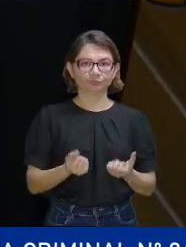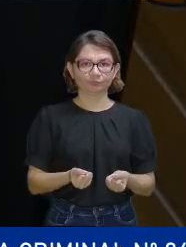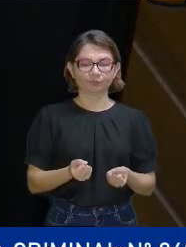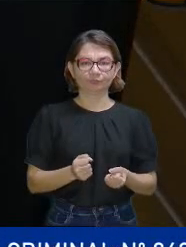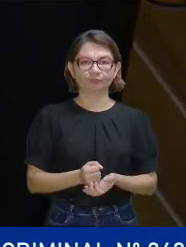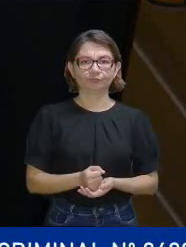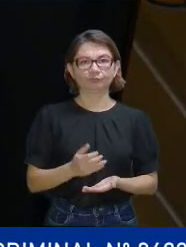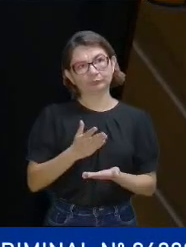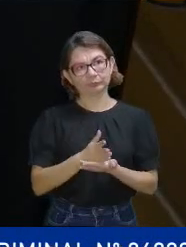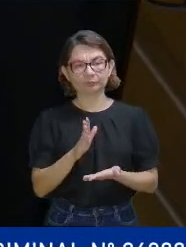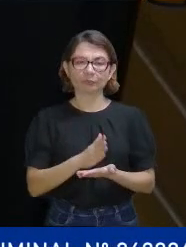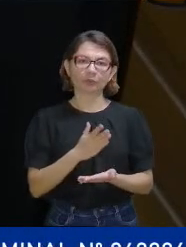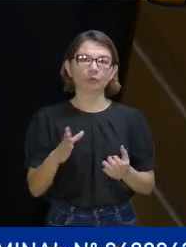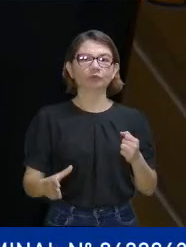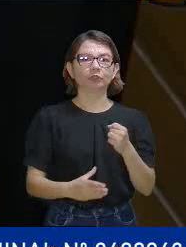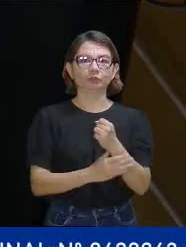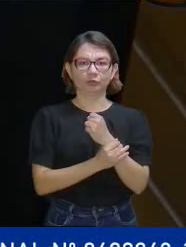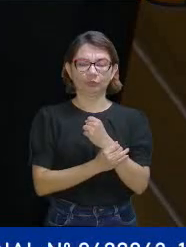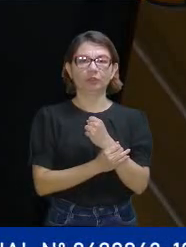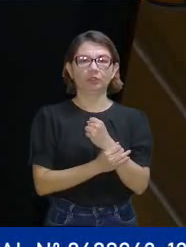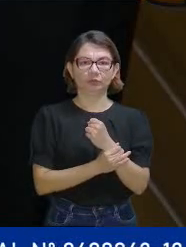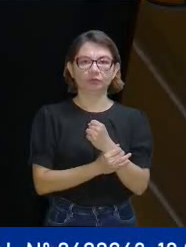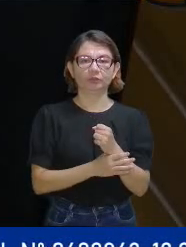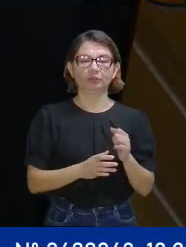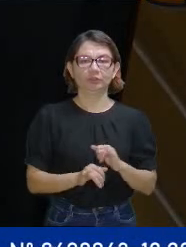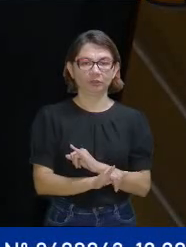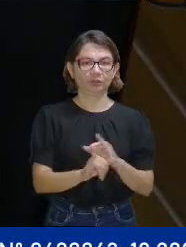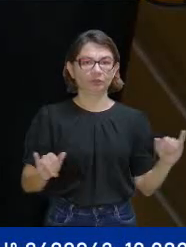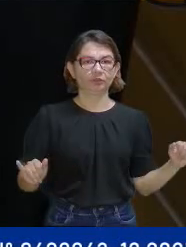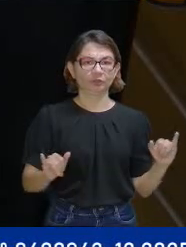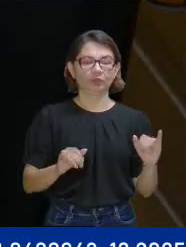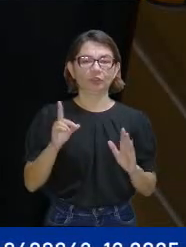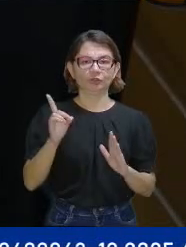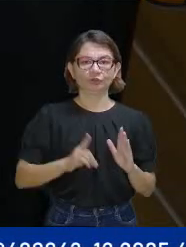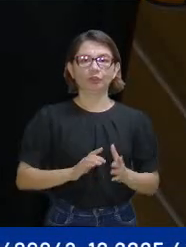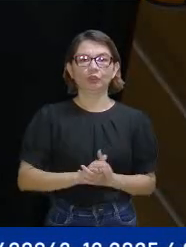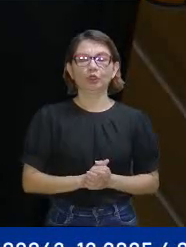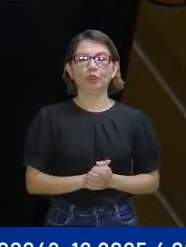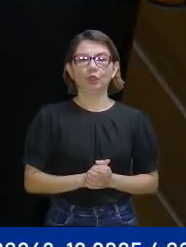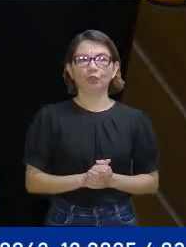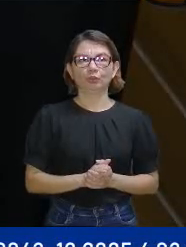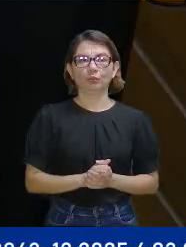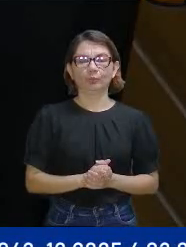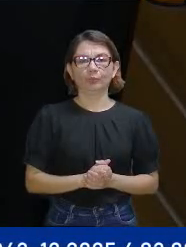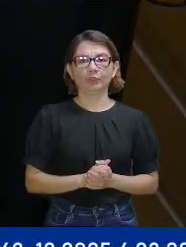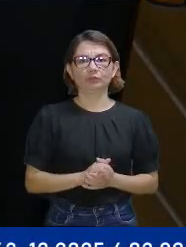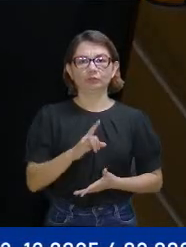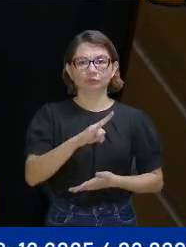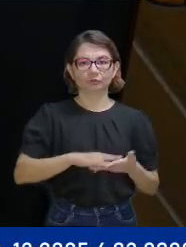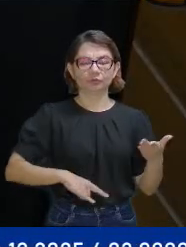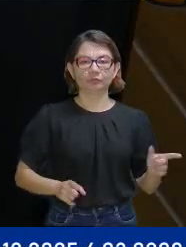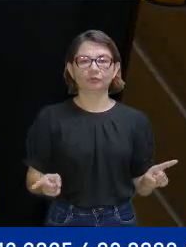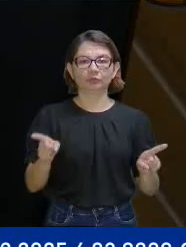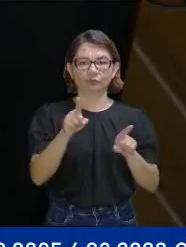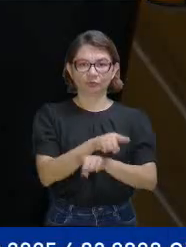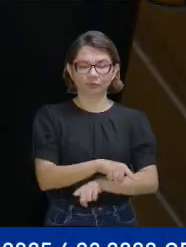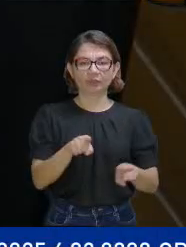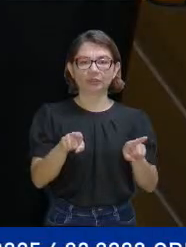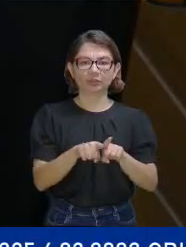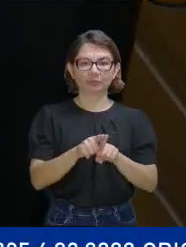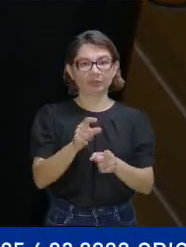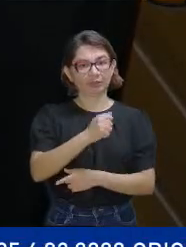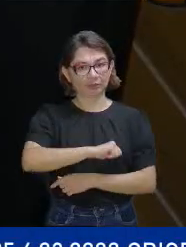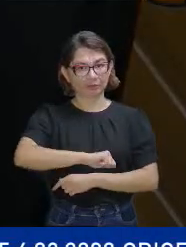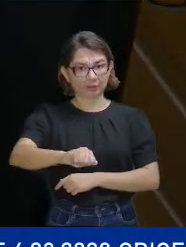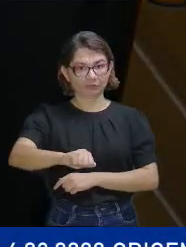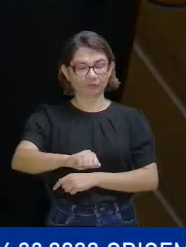060063-63-2.25. Origem Macapá, Barra Pena, todo juiz Normando de Souza. Saltando que o direito de acesso aos documentos é corolário do princípio do contraditório e da ampla